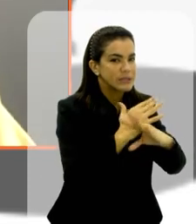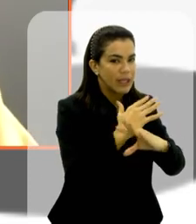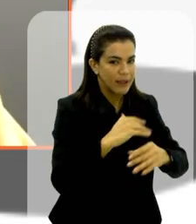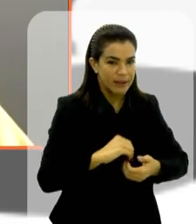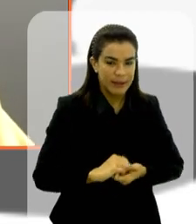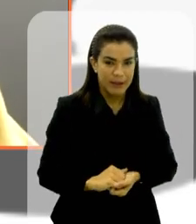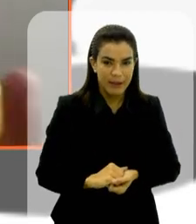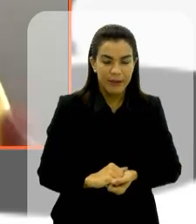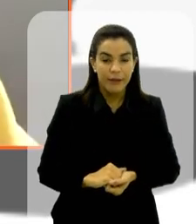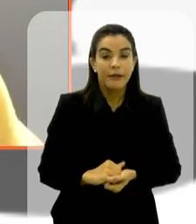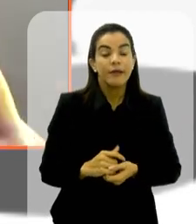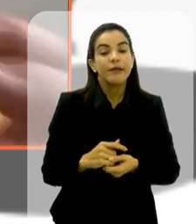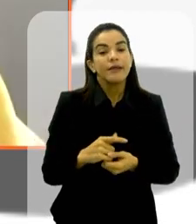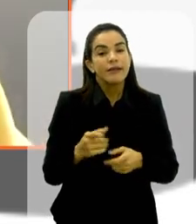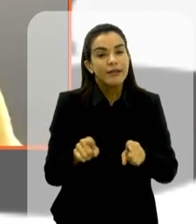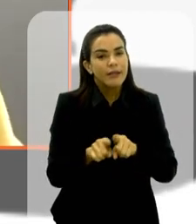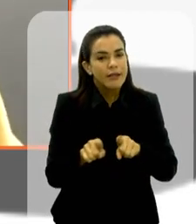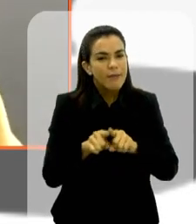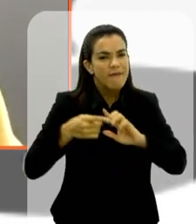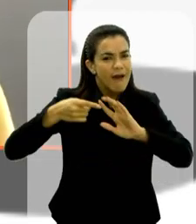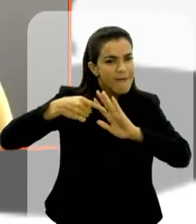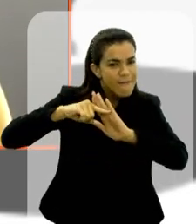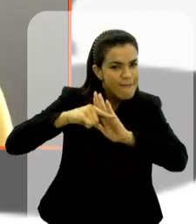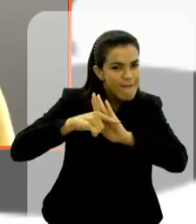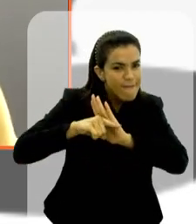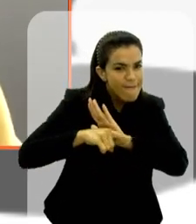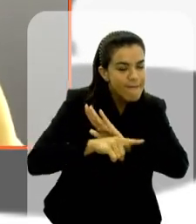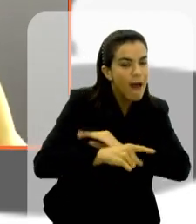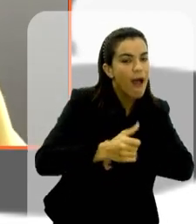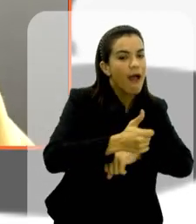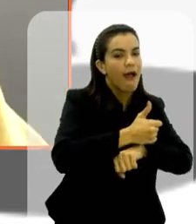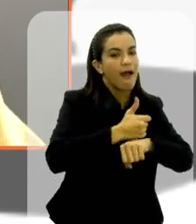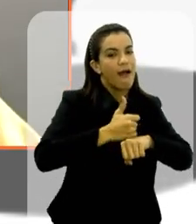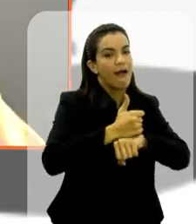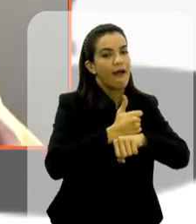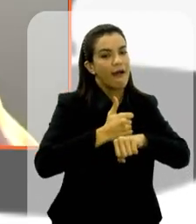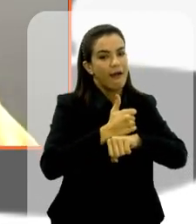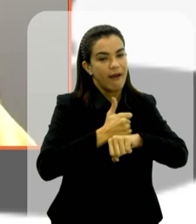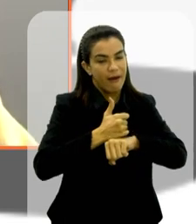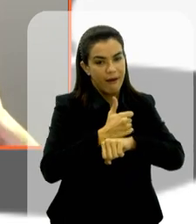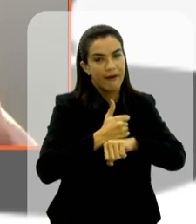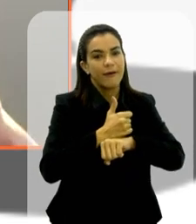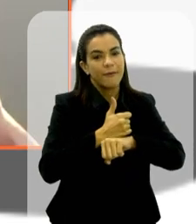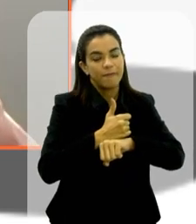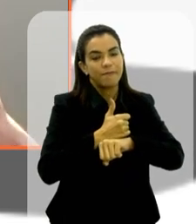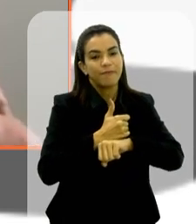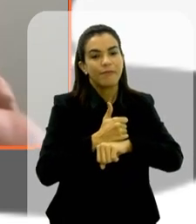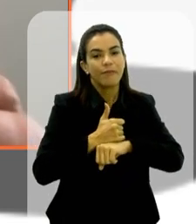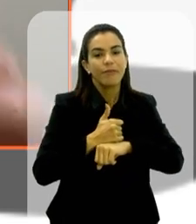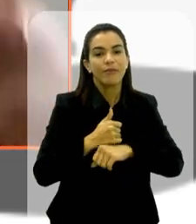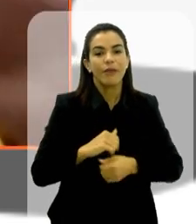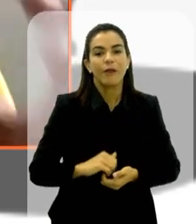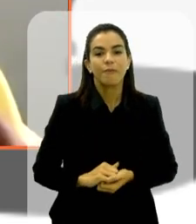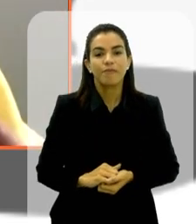das cidades. E com isso a gente vai se aprimorando com relação a isso. Então, quando a gente tenta